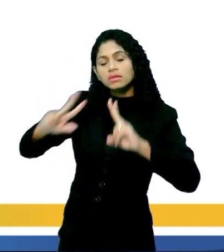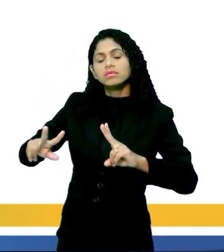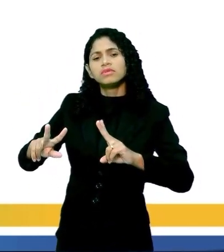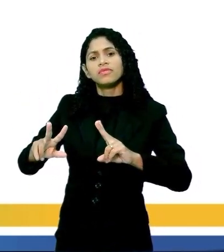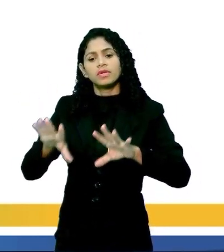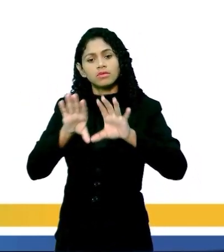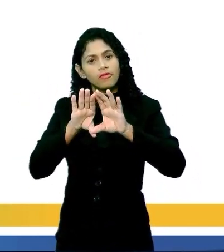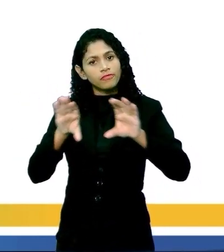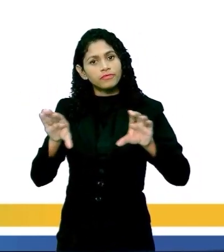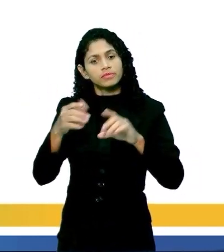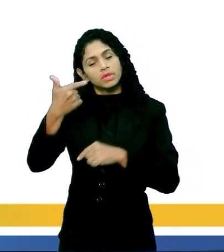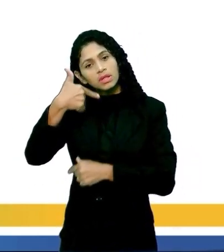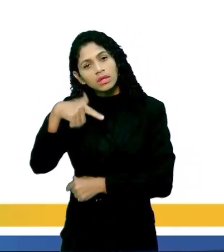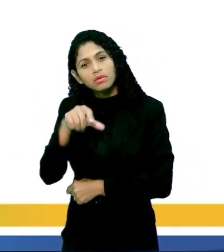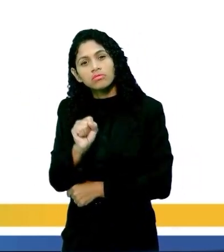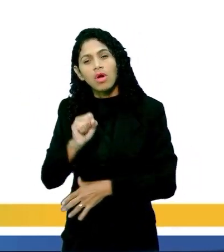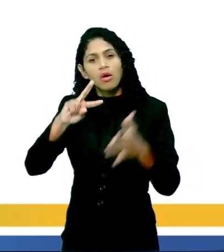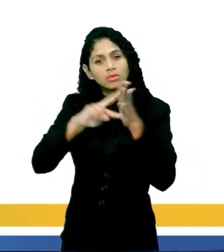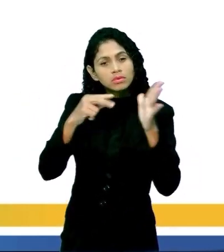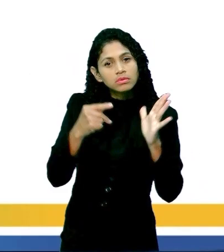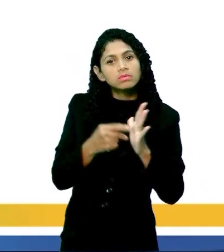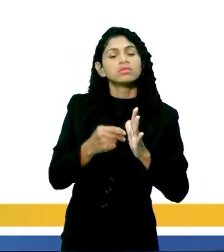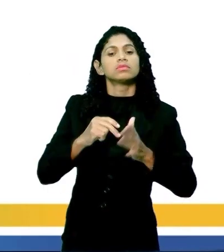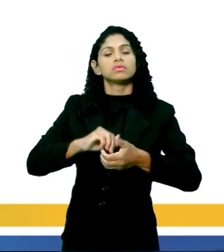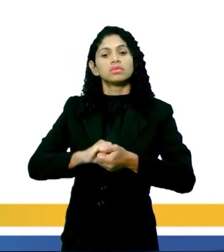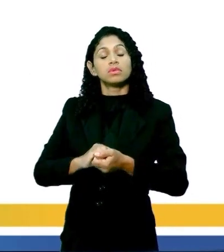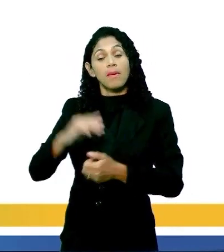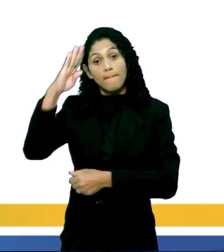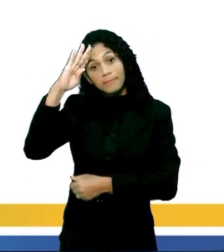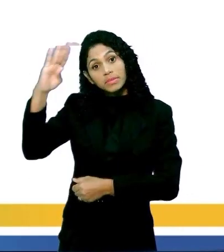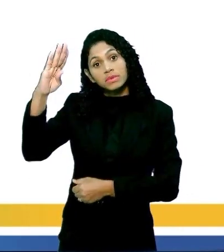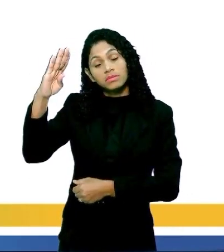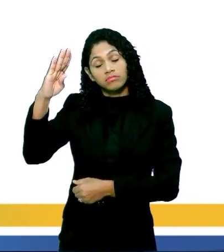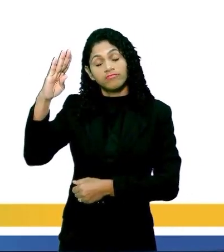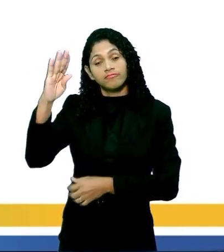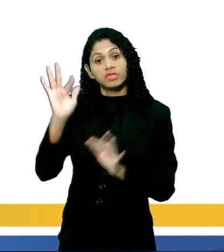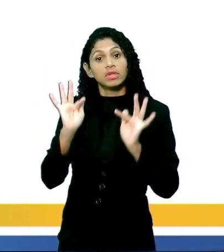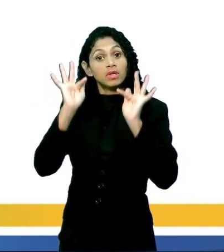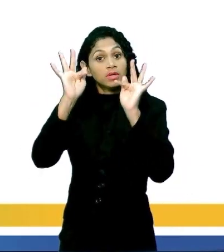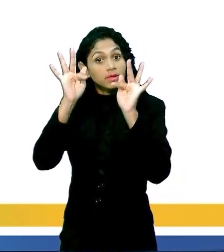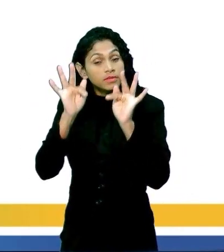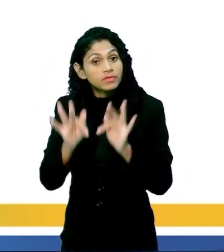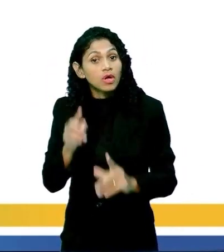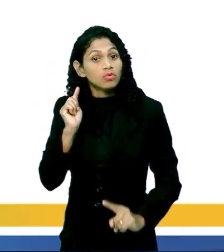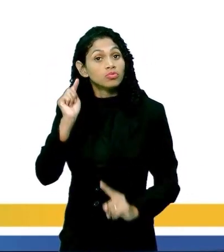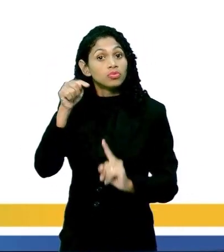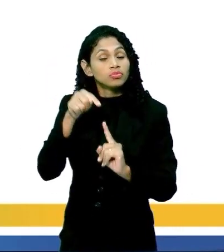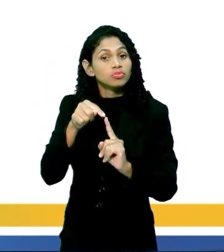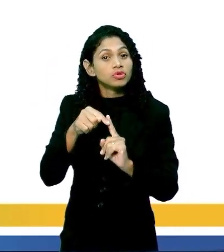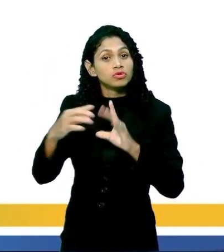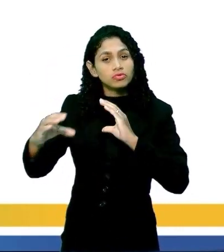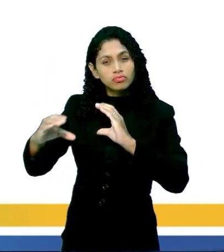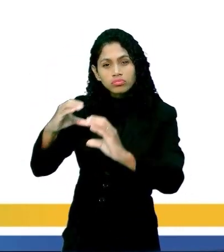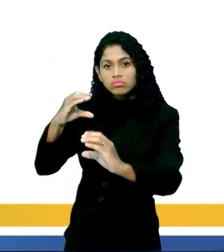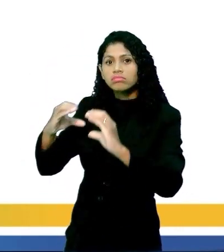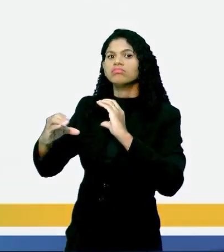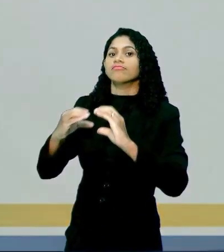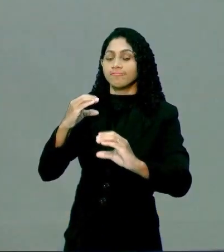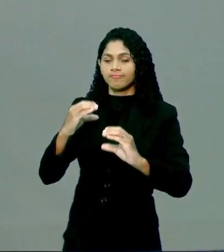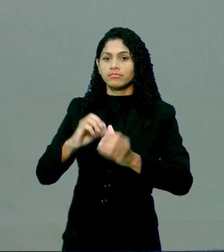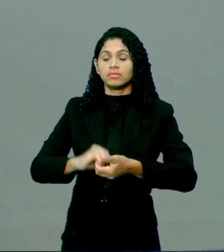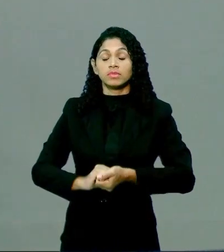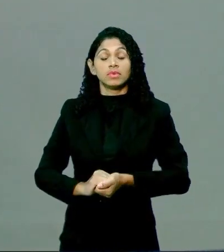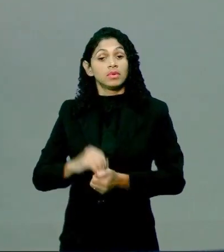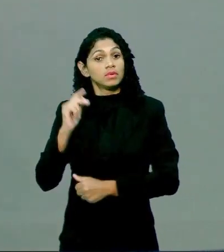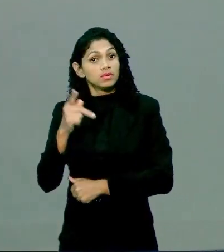na forma, na linguagem, na significação e principalmente na finalidade comunicativa, tá? Já